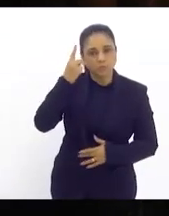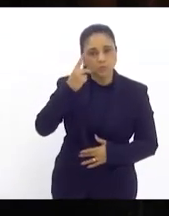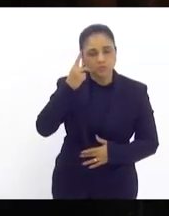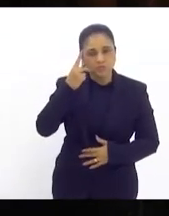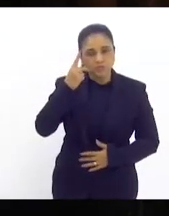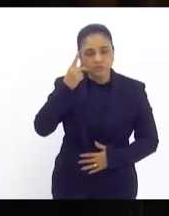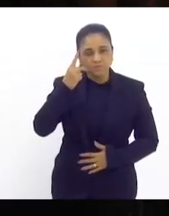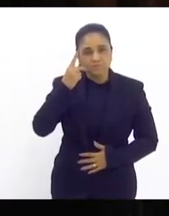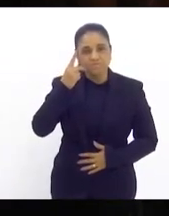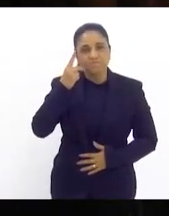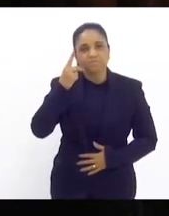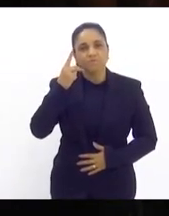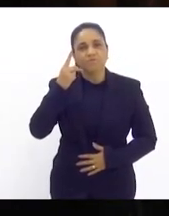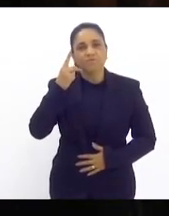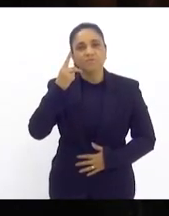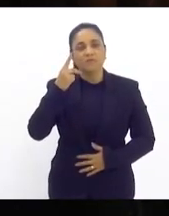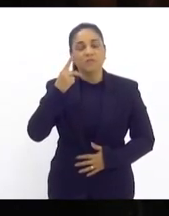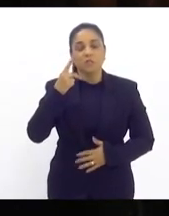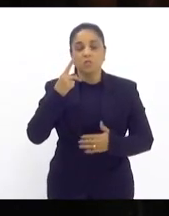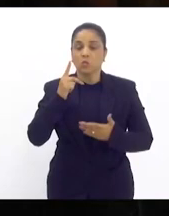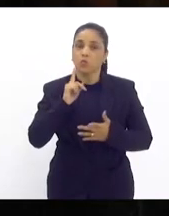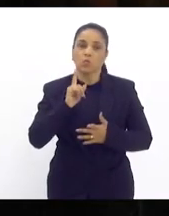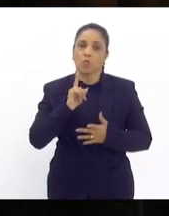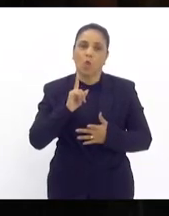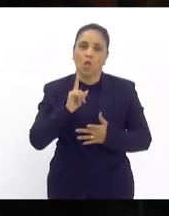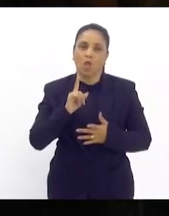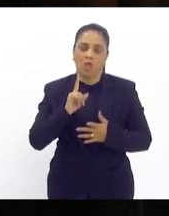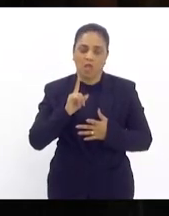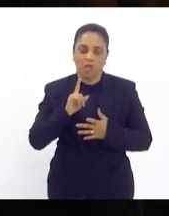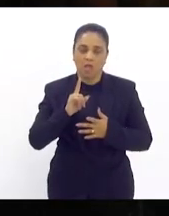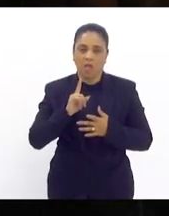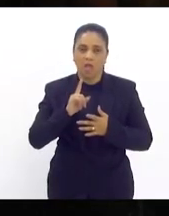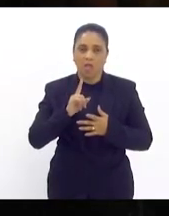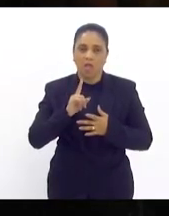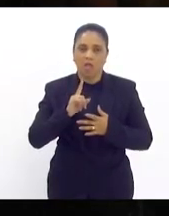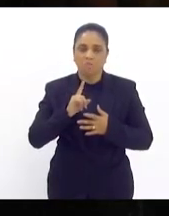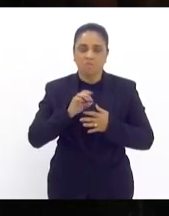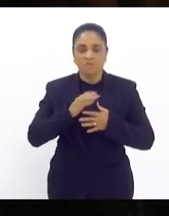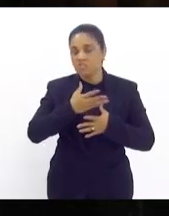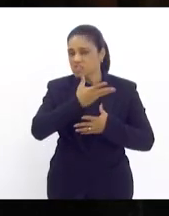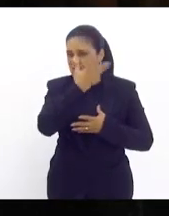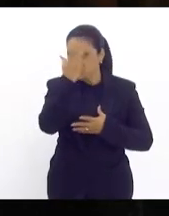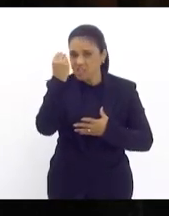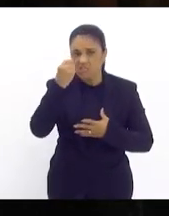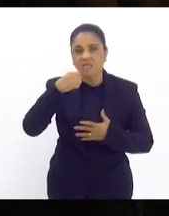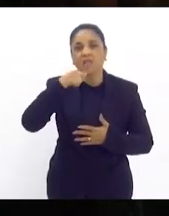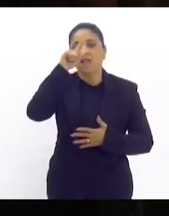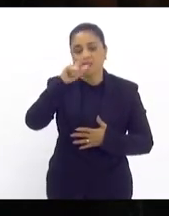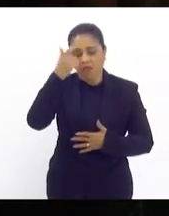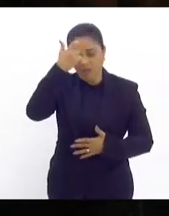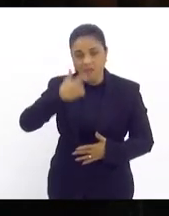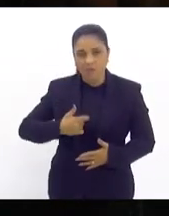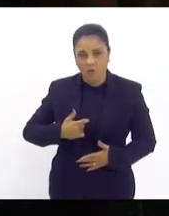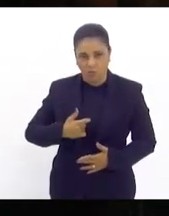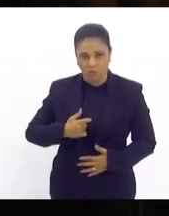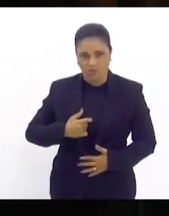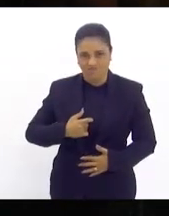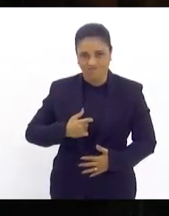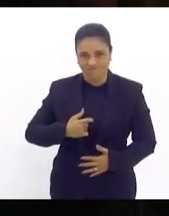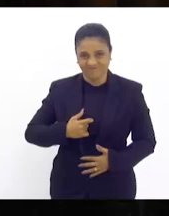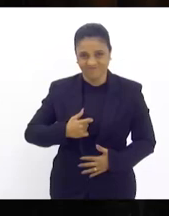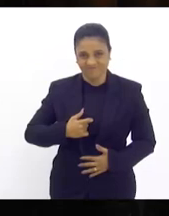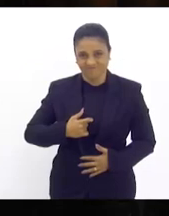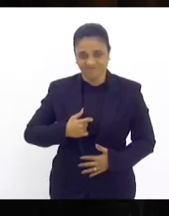justamente não abrir mão dos meus princípios não abrir mão das